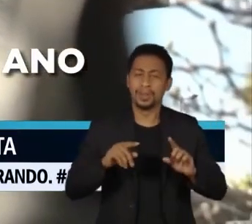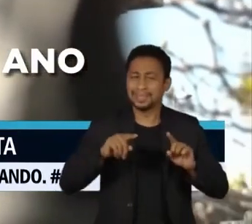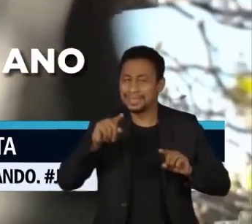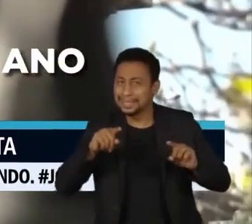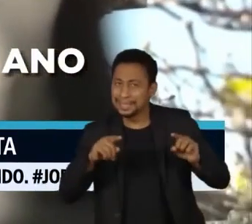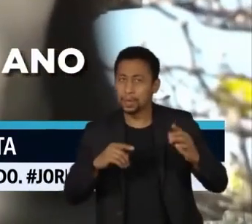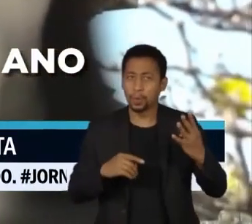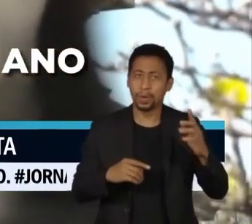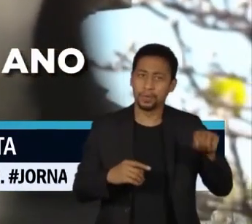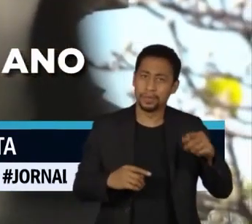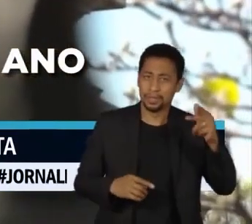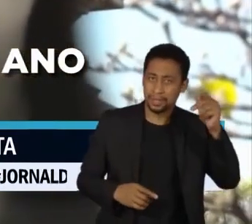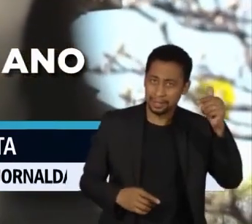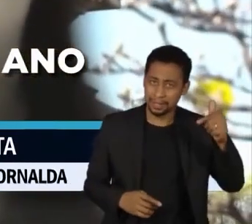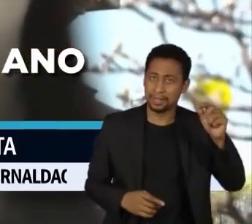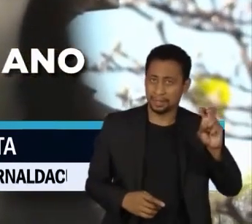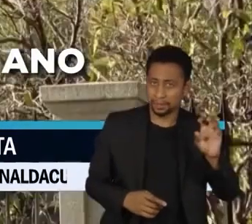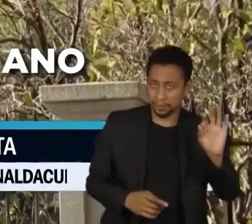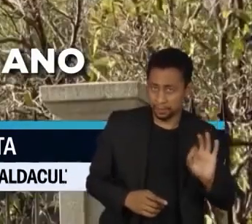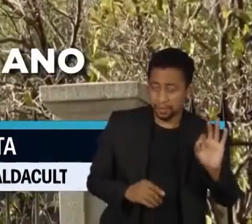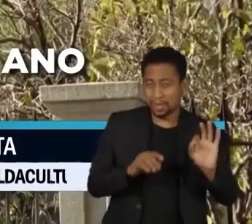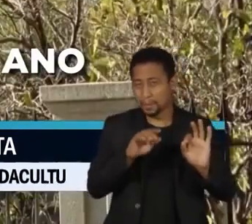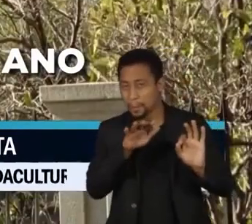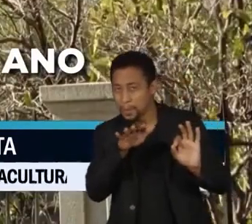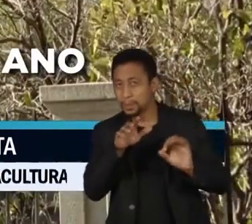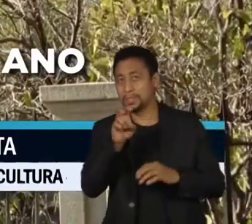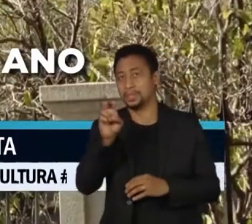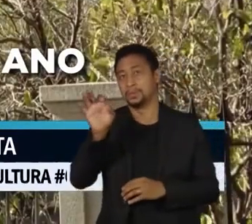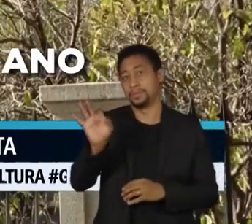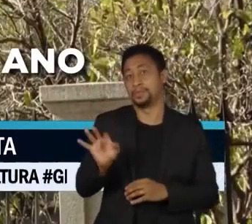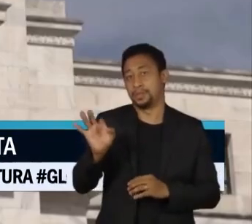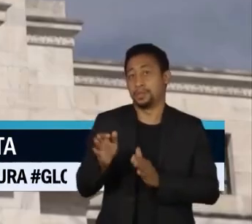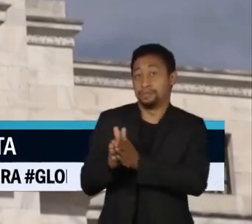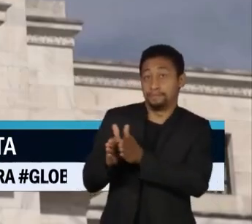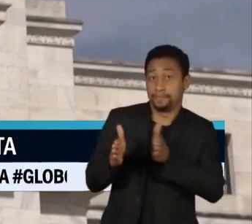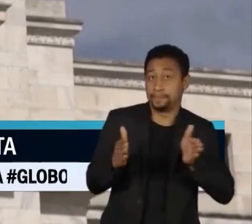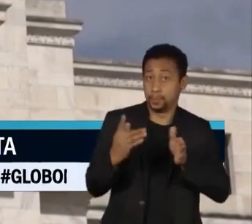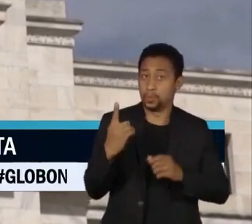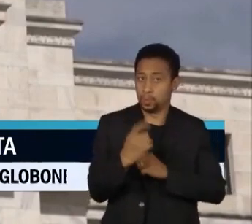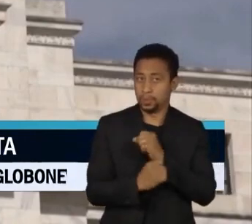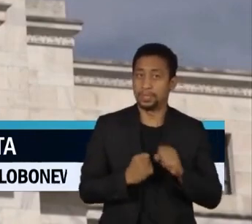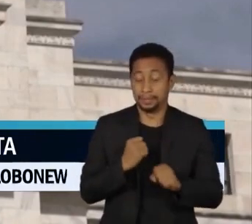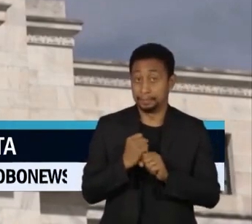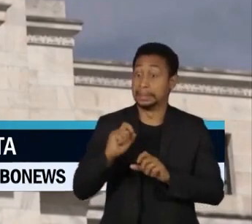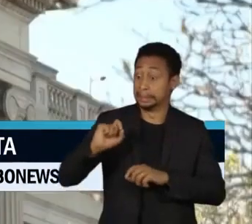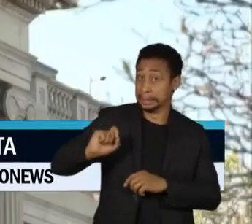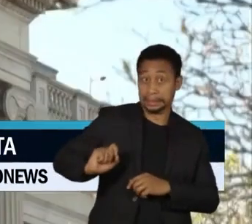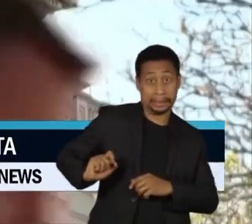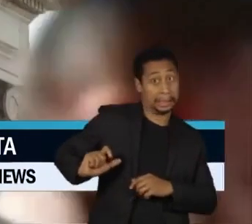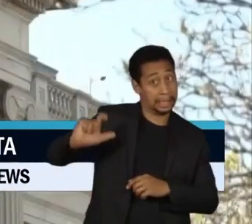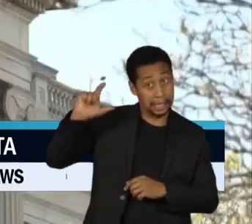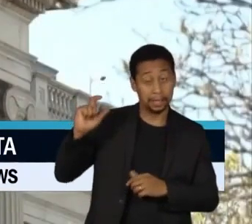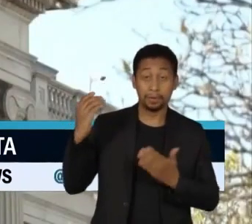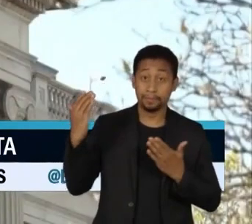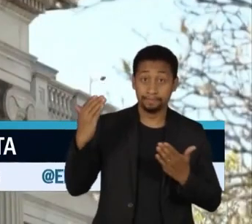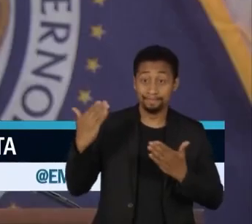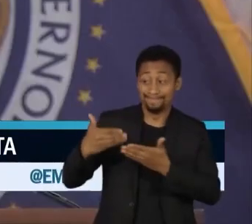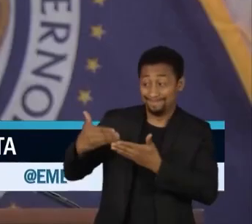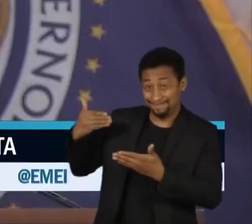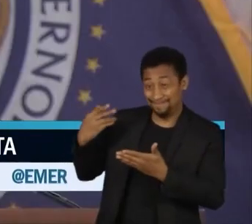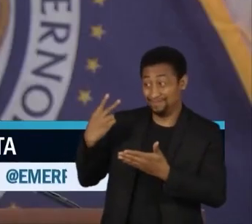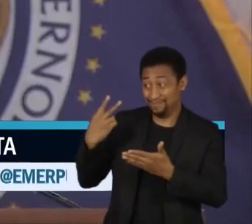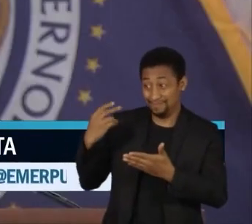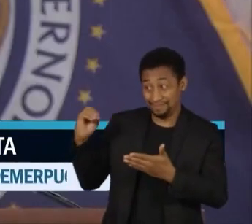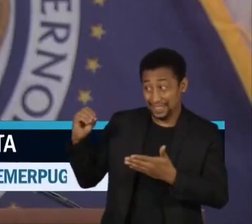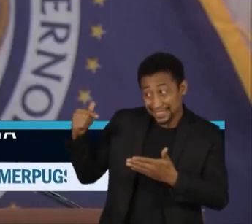entre 4,75 e 5% ao ano, o nível mais alto desde 2007.